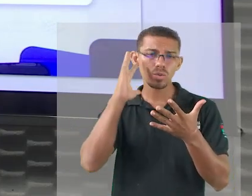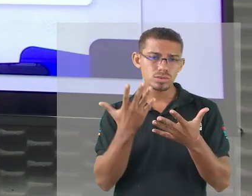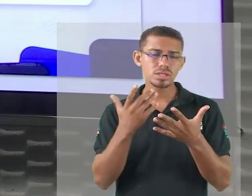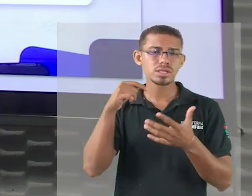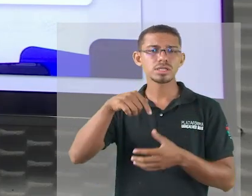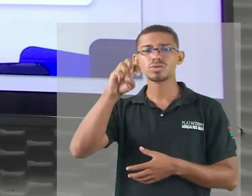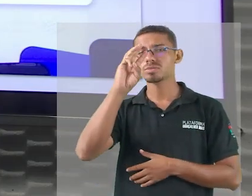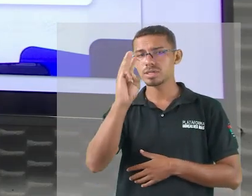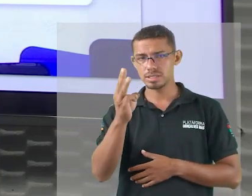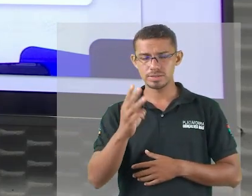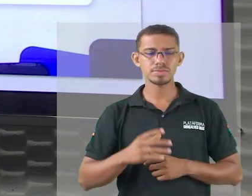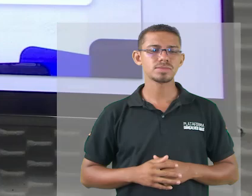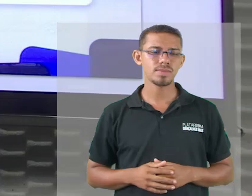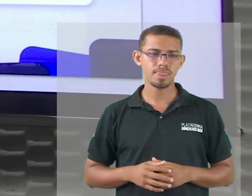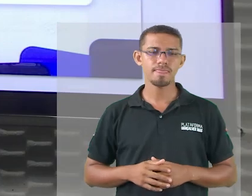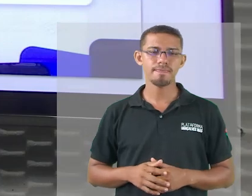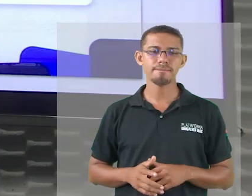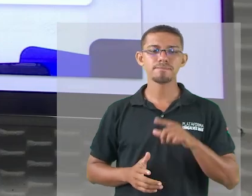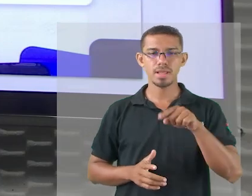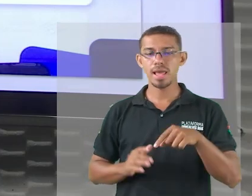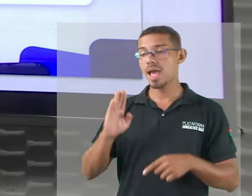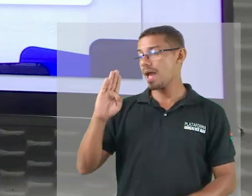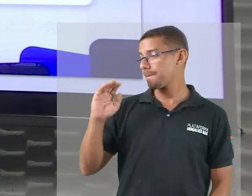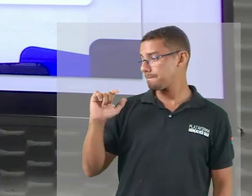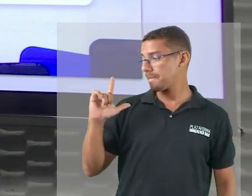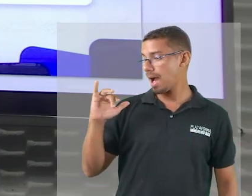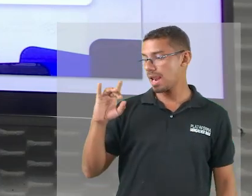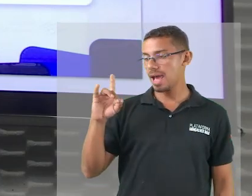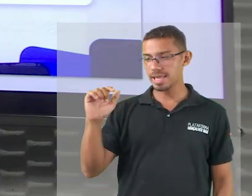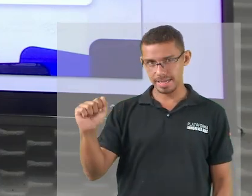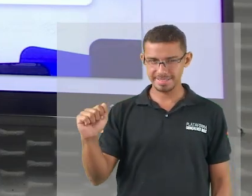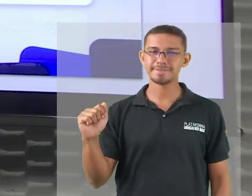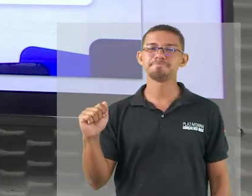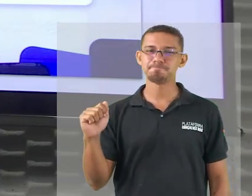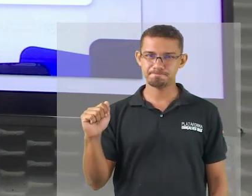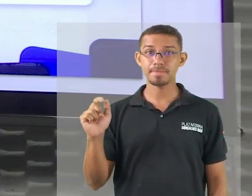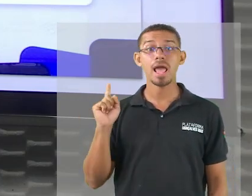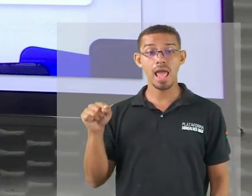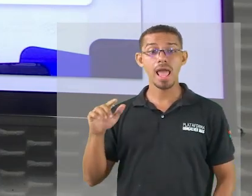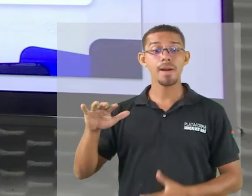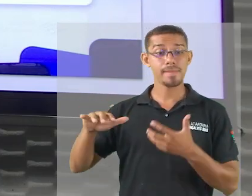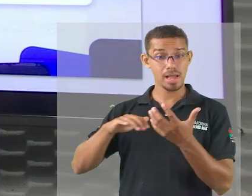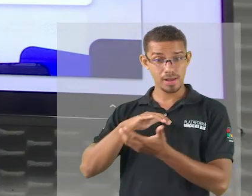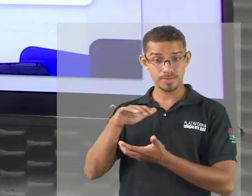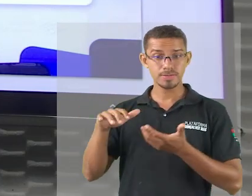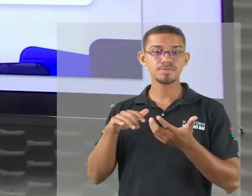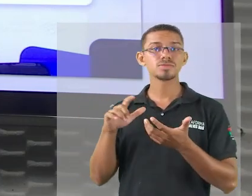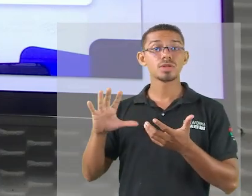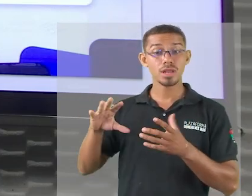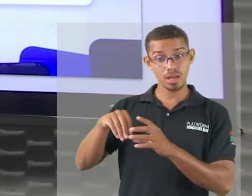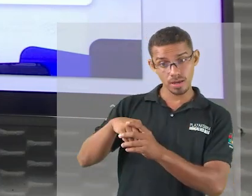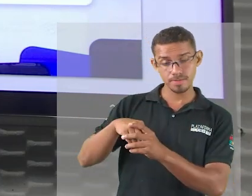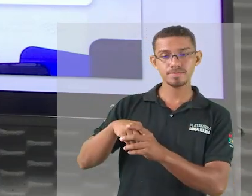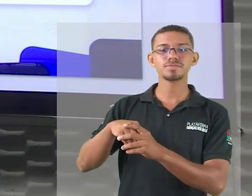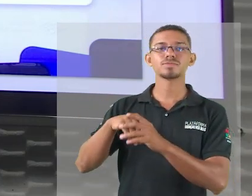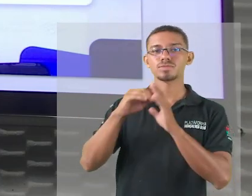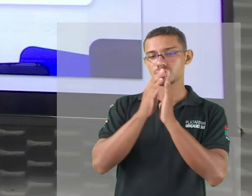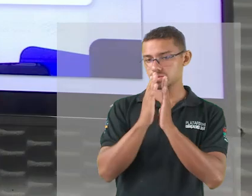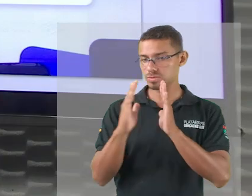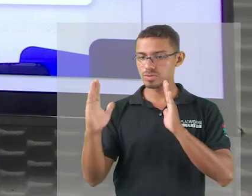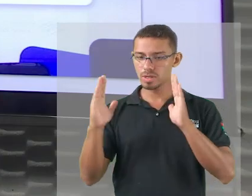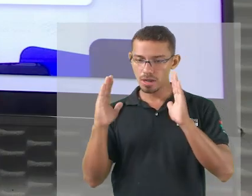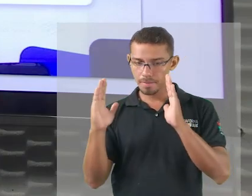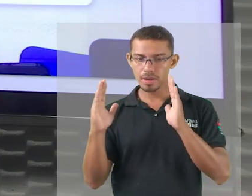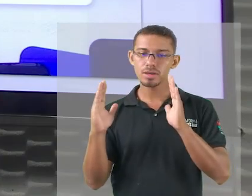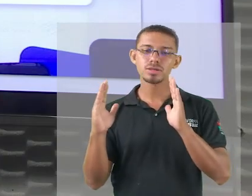aqui no Maranhão, que é a Balaiada. Então essa é uma revolta que está dentro de um período,